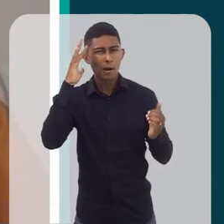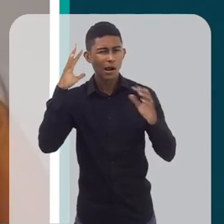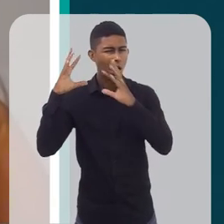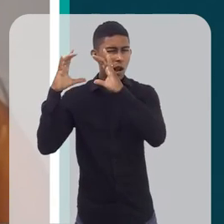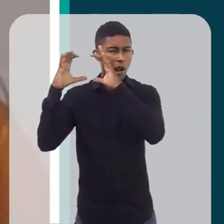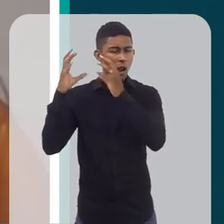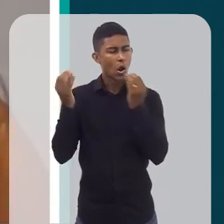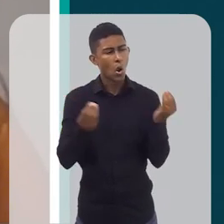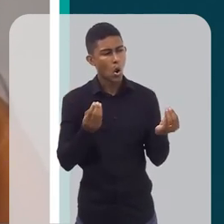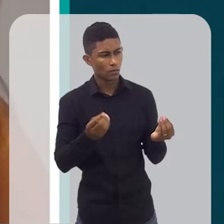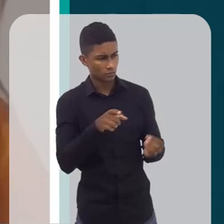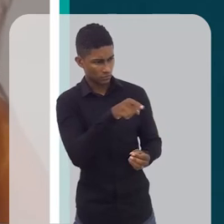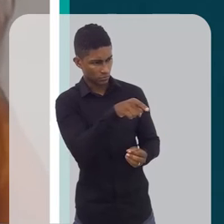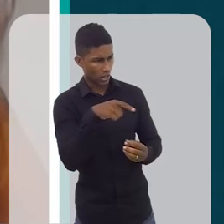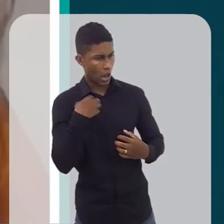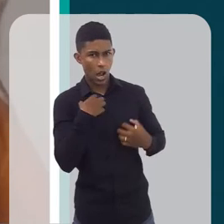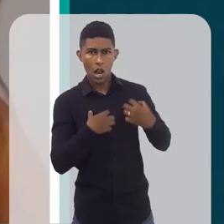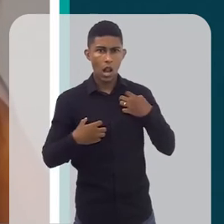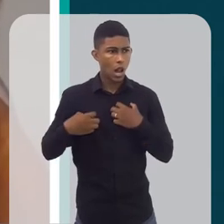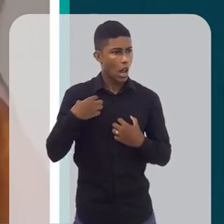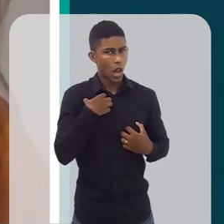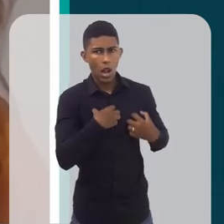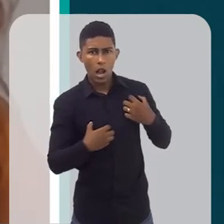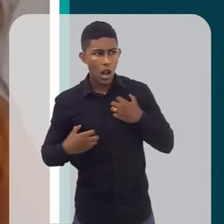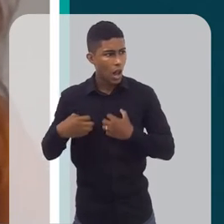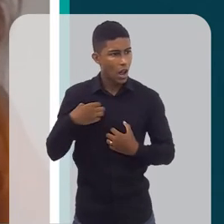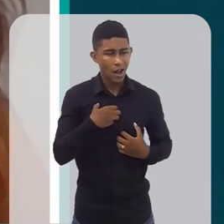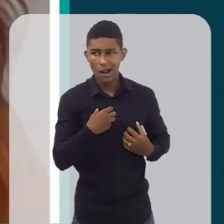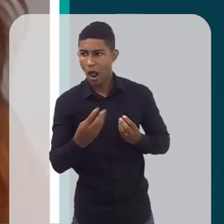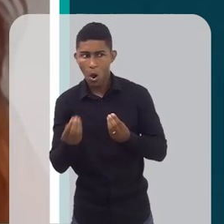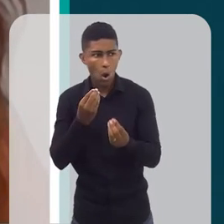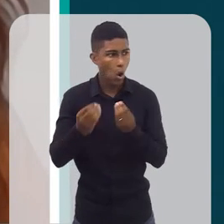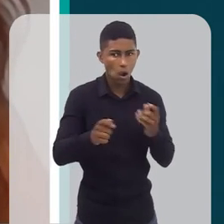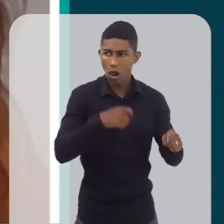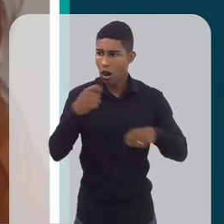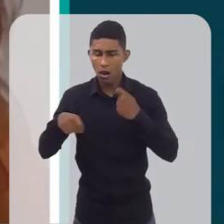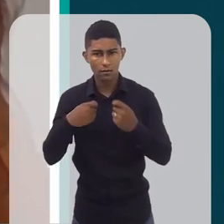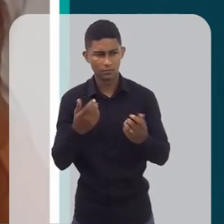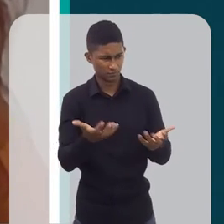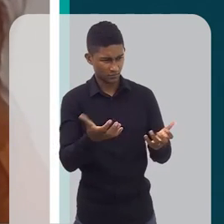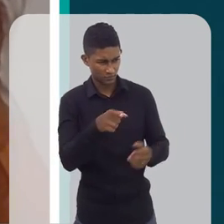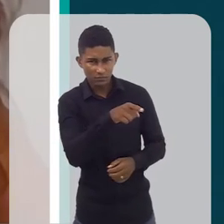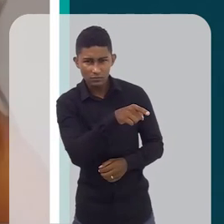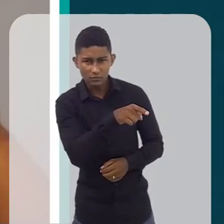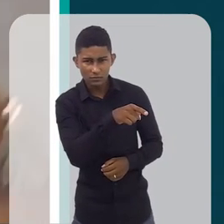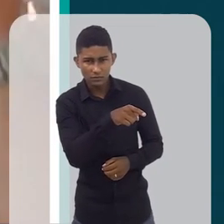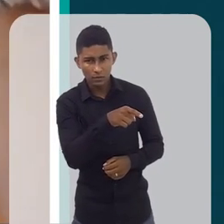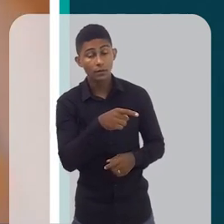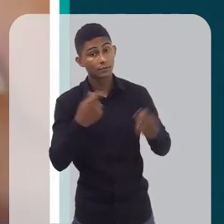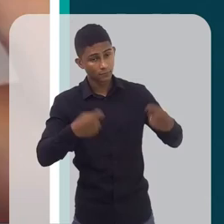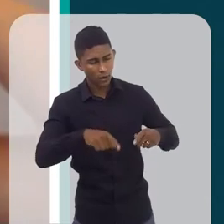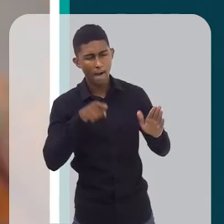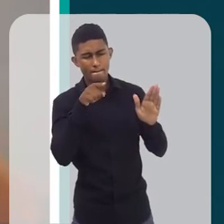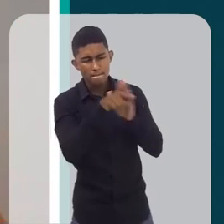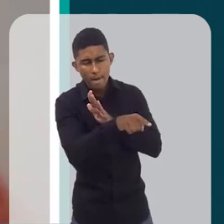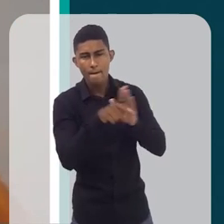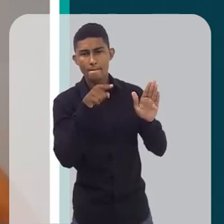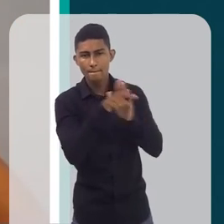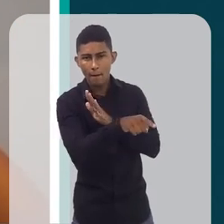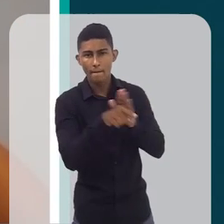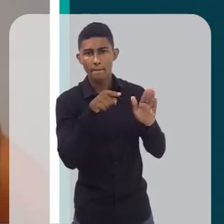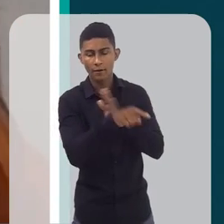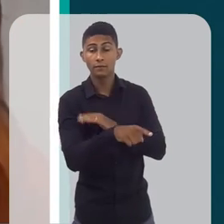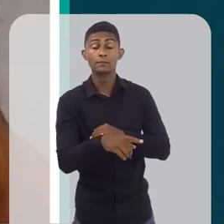psicológica? A ansiedade gera nessas crianças uma vontade excessiva de comer. Então, assim, nesse caso, a gente